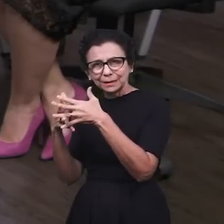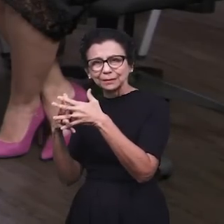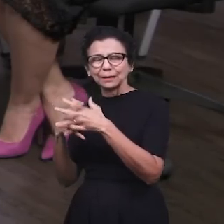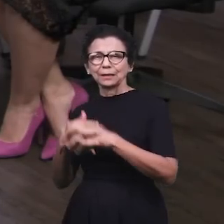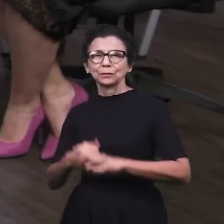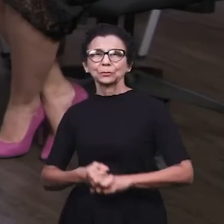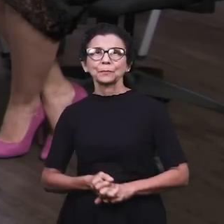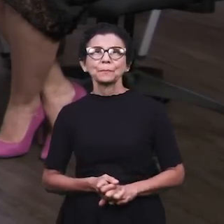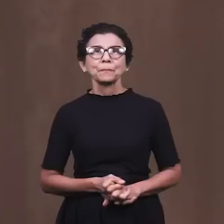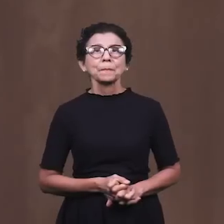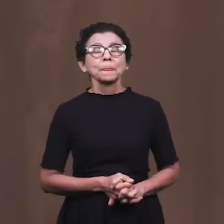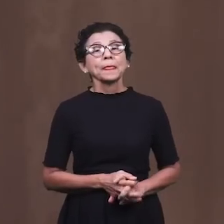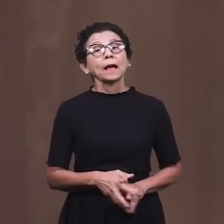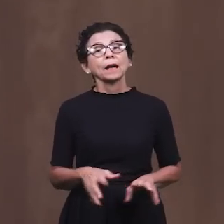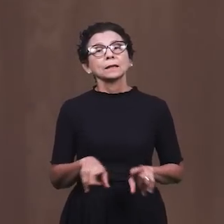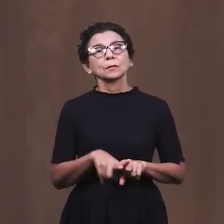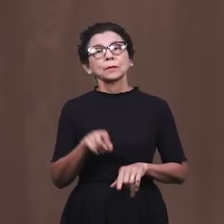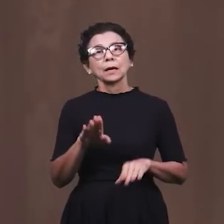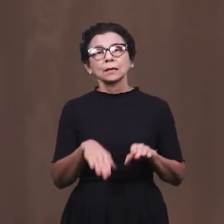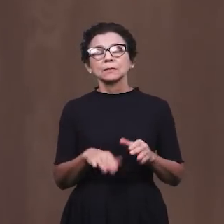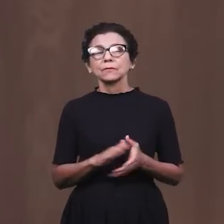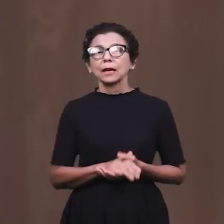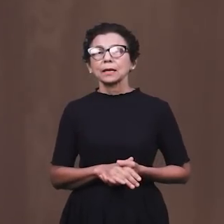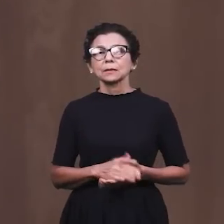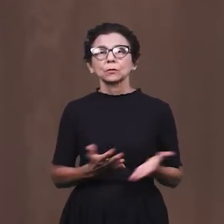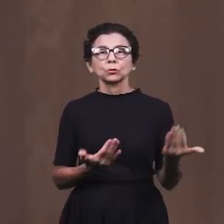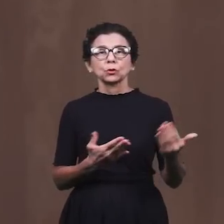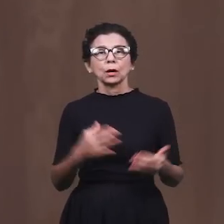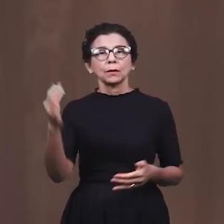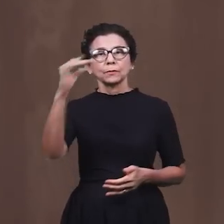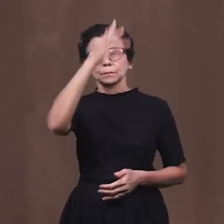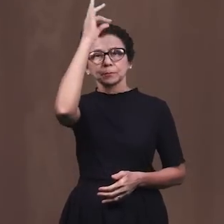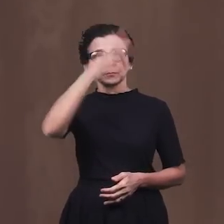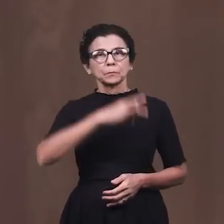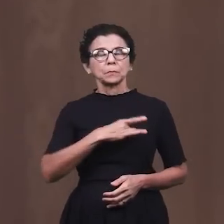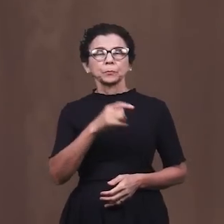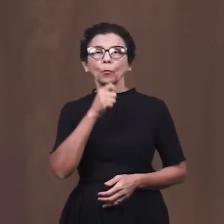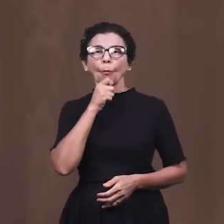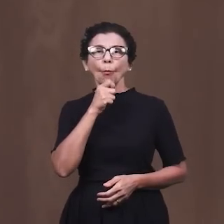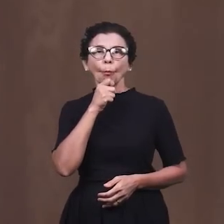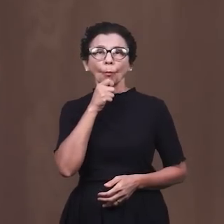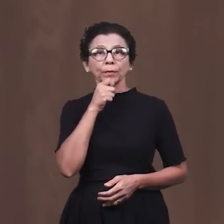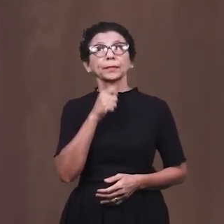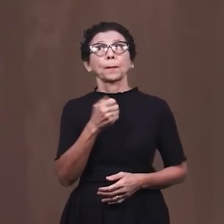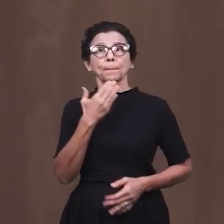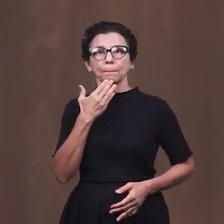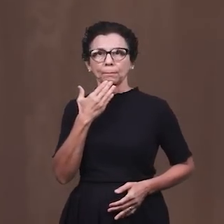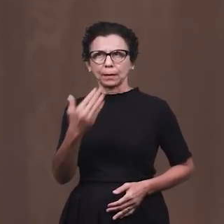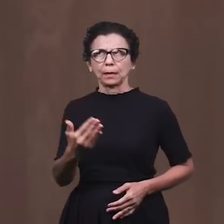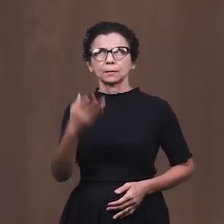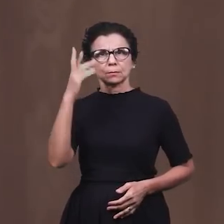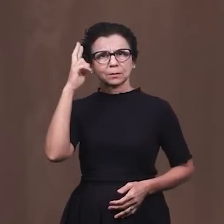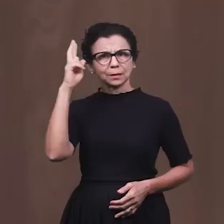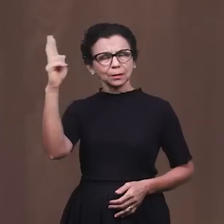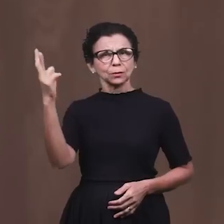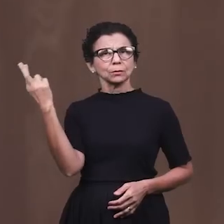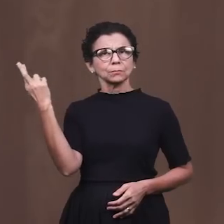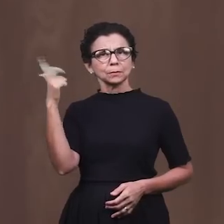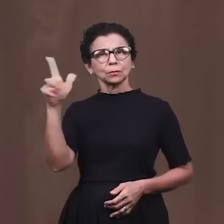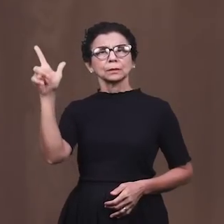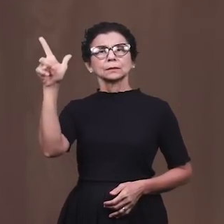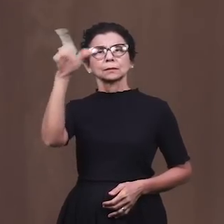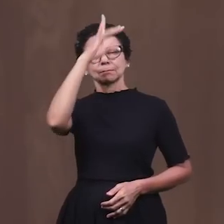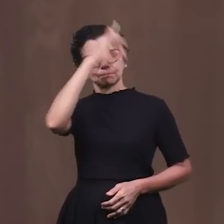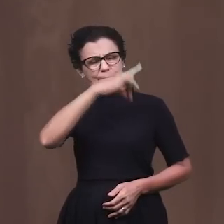jovem, e um detalhe também, às vezes o jovem não foi batizado com o Espírito Santo, busca o batismo com o Espírito Santo, né? Aí ele vai ser mais fortalecido